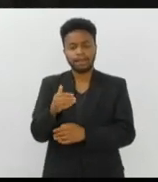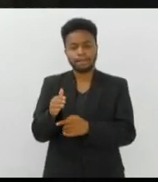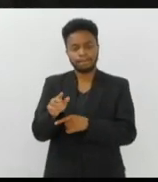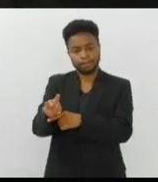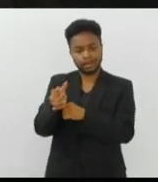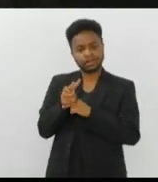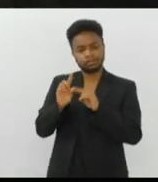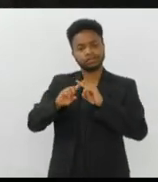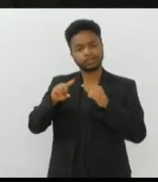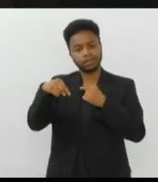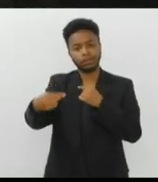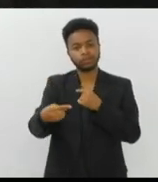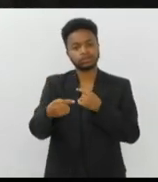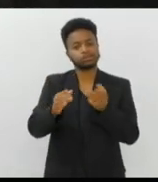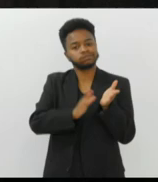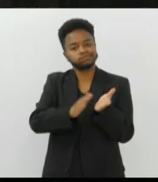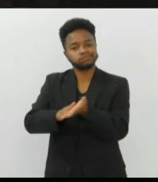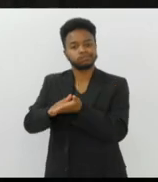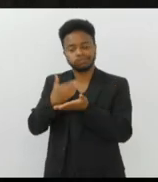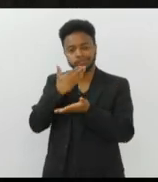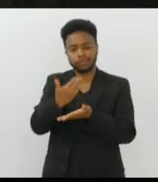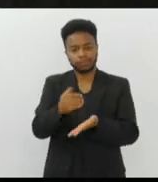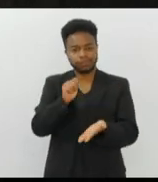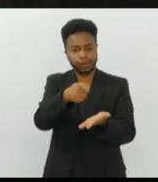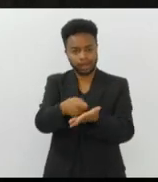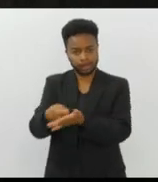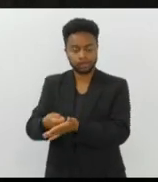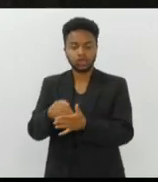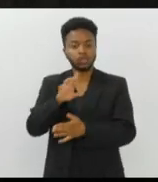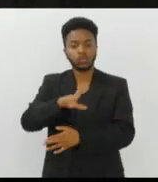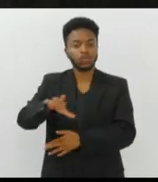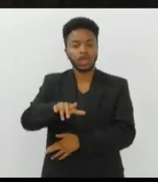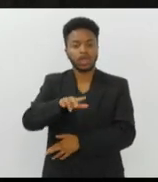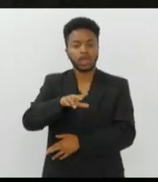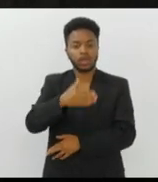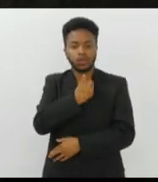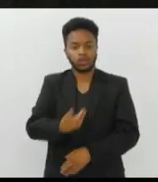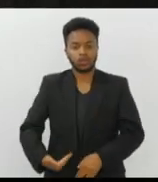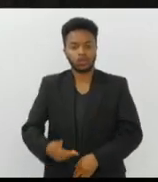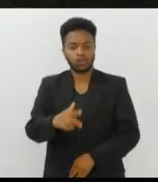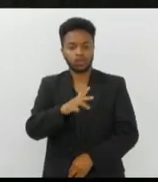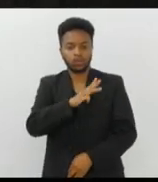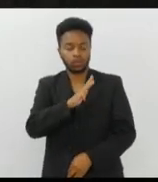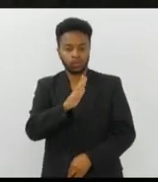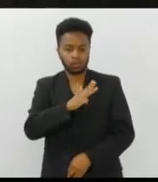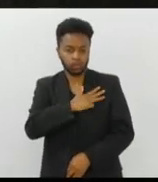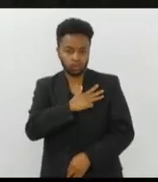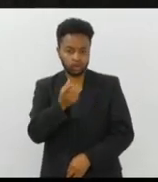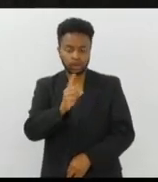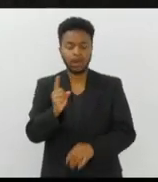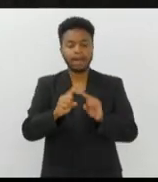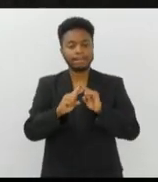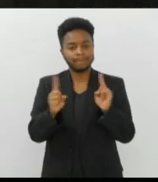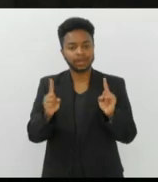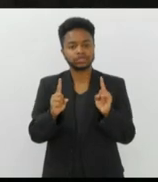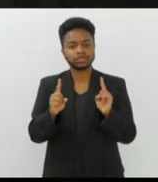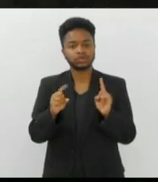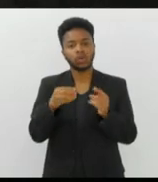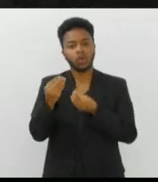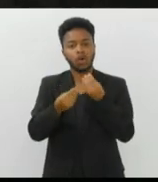governo Lula, que é a relação institucional dos estados com a